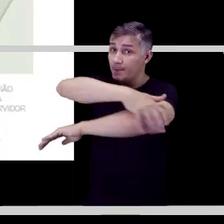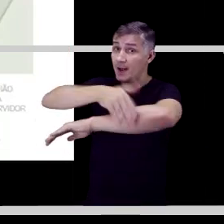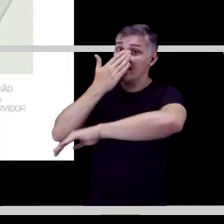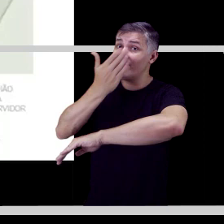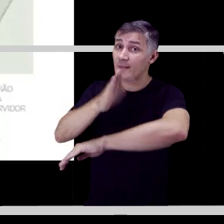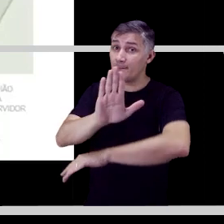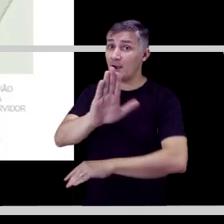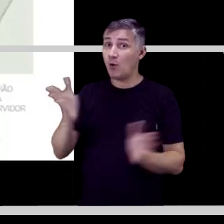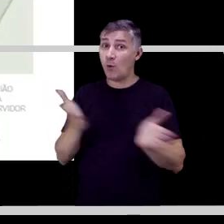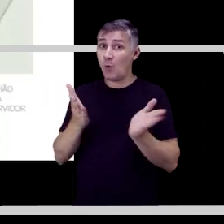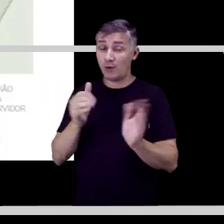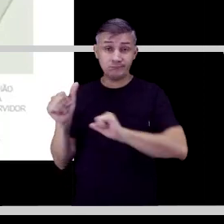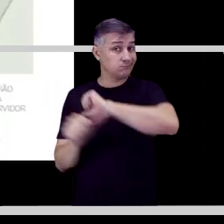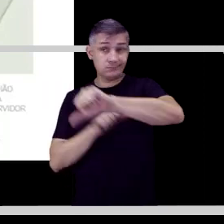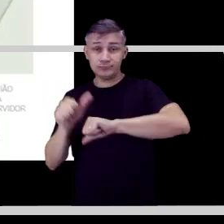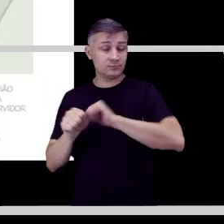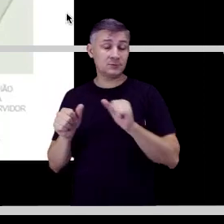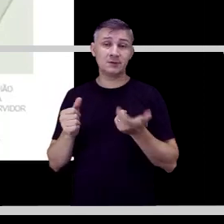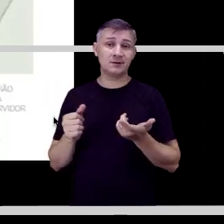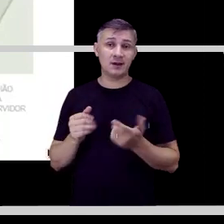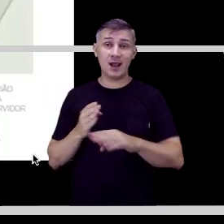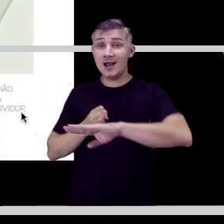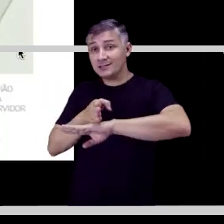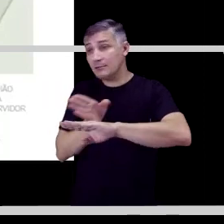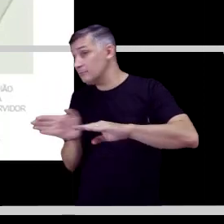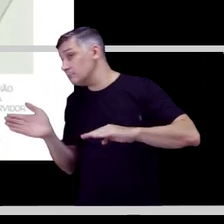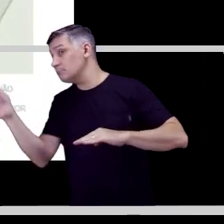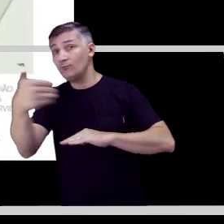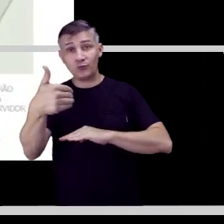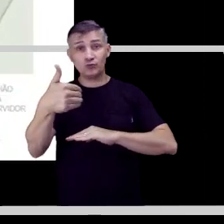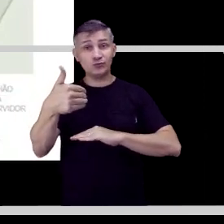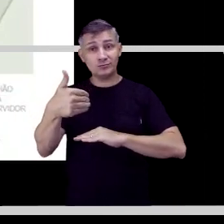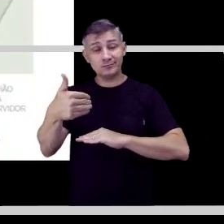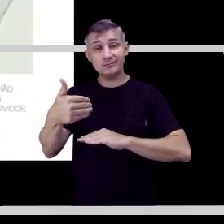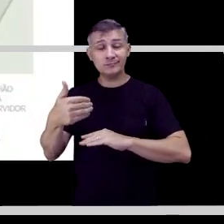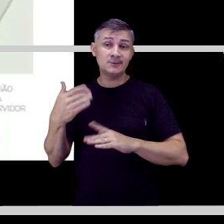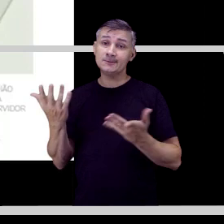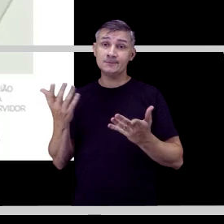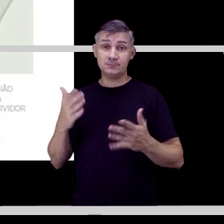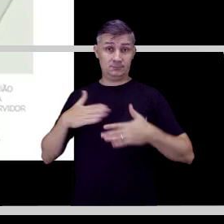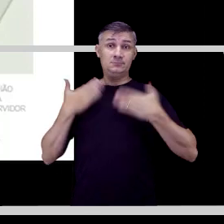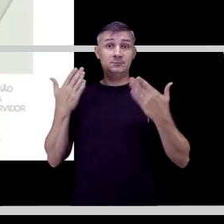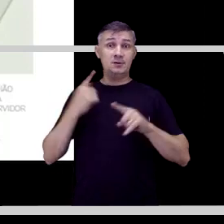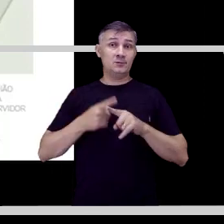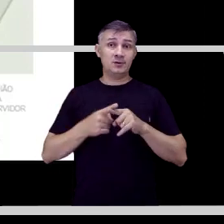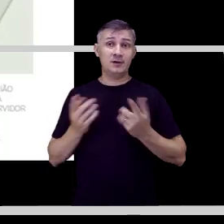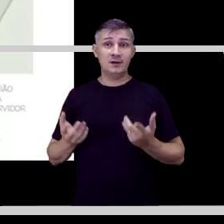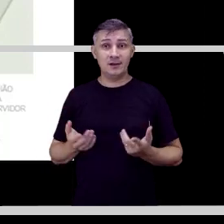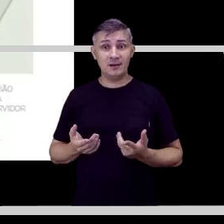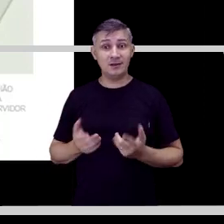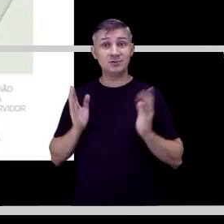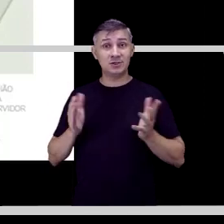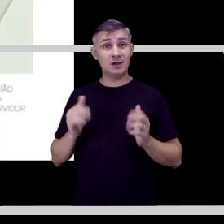Hoje você chega, ao contrário do que a gente havia previsto que você chegasse pela praça da frente, mas hoje, por